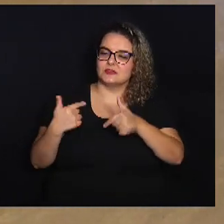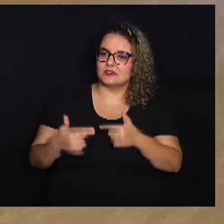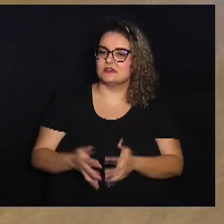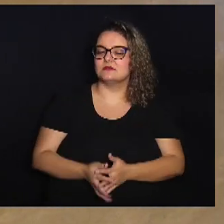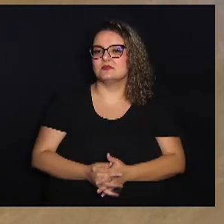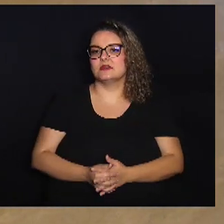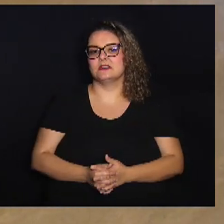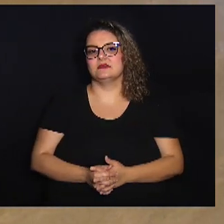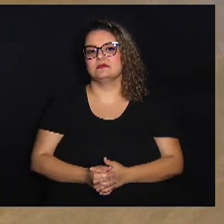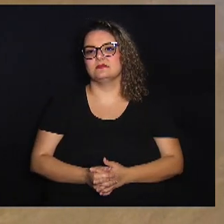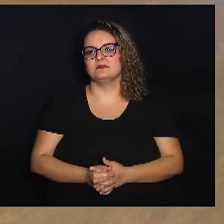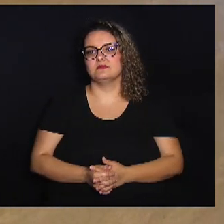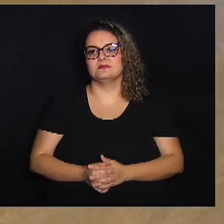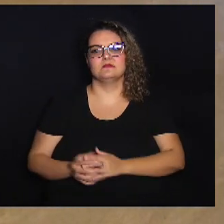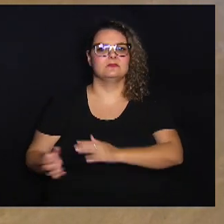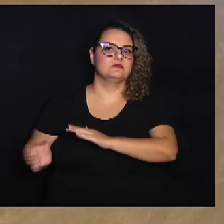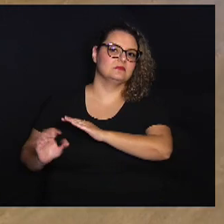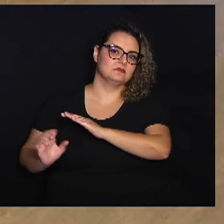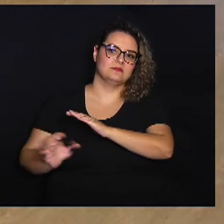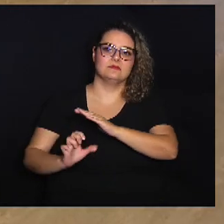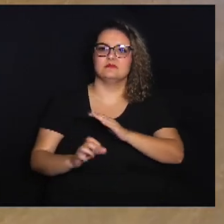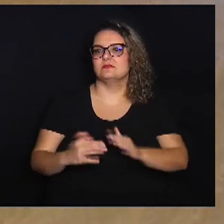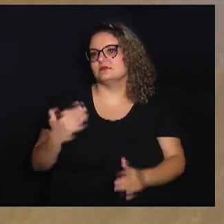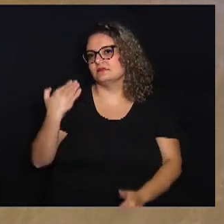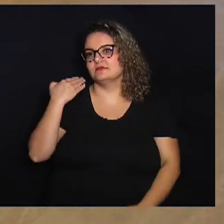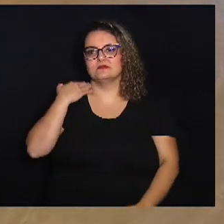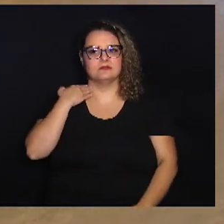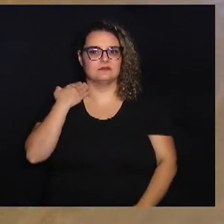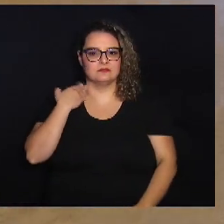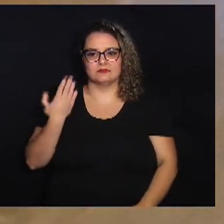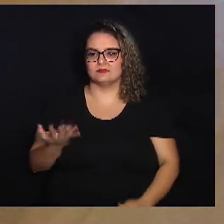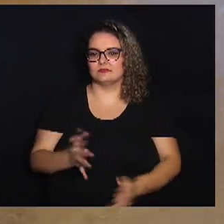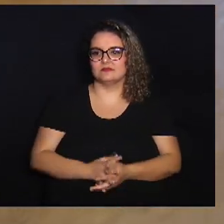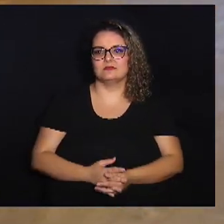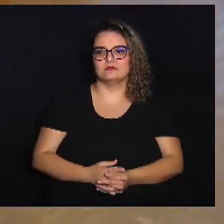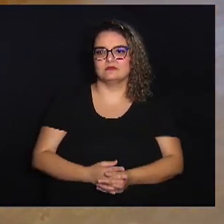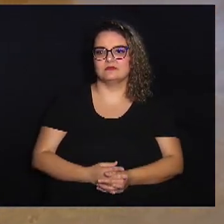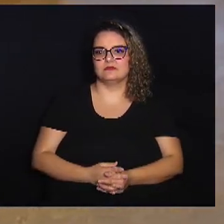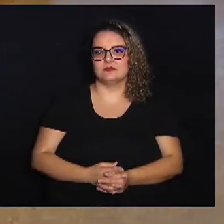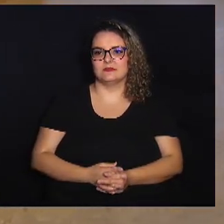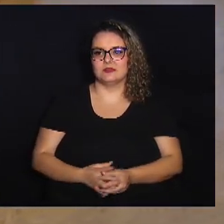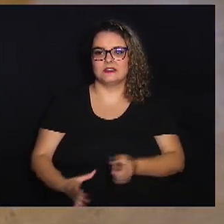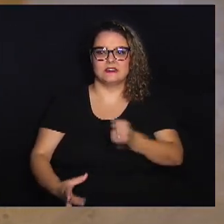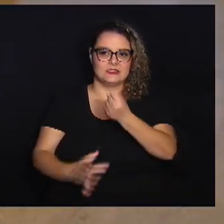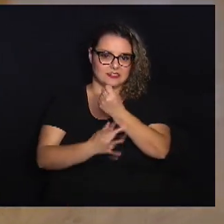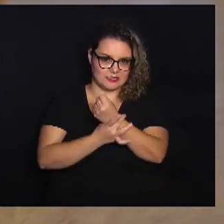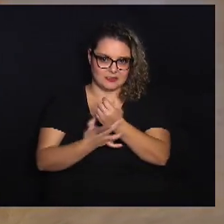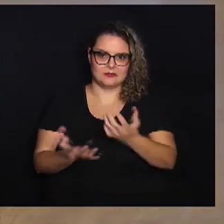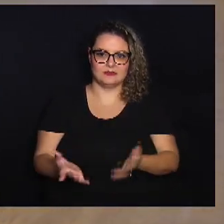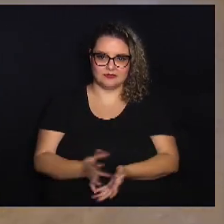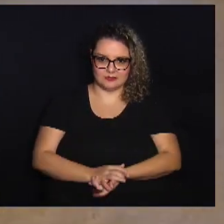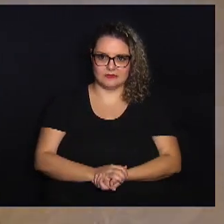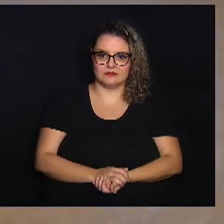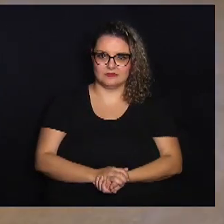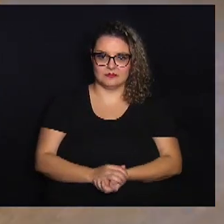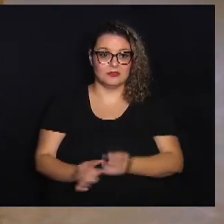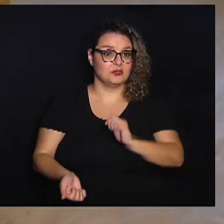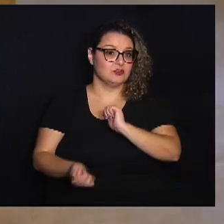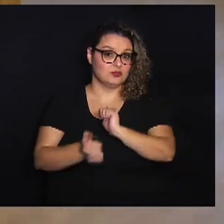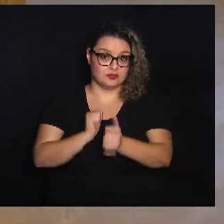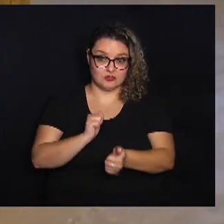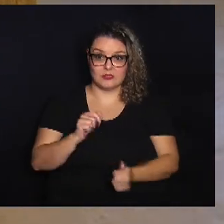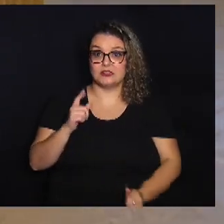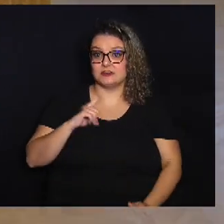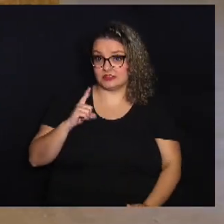em empresas, em bancos, em seguradoras, no esporte, hoje tem